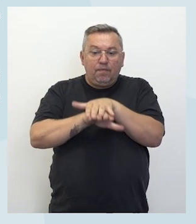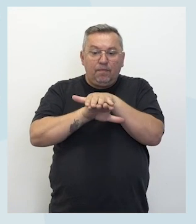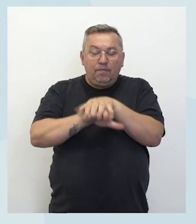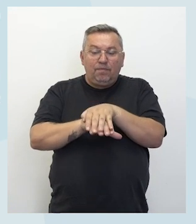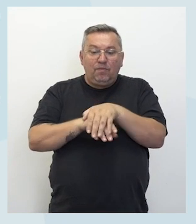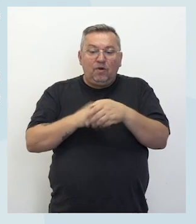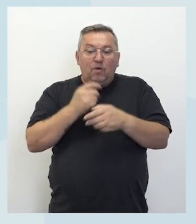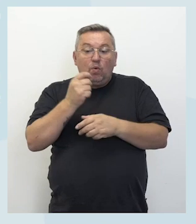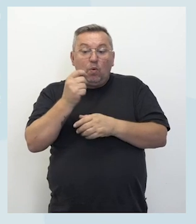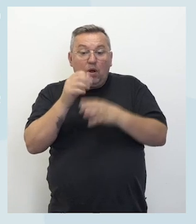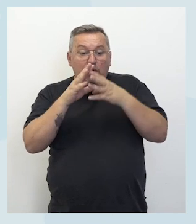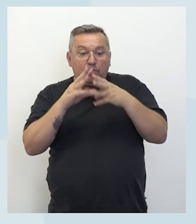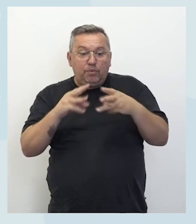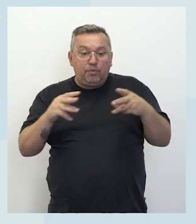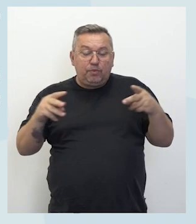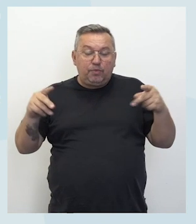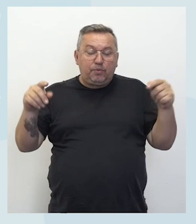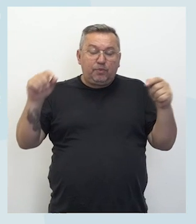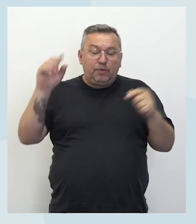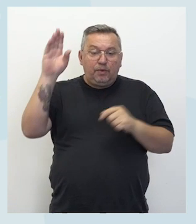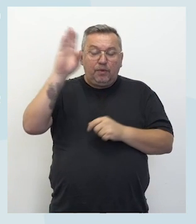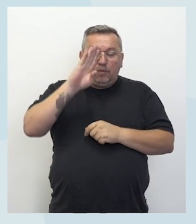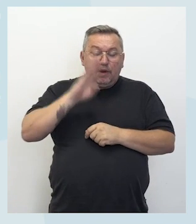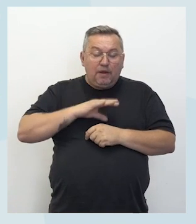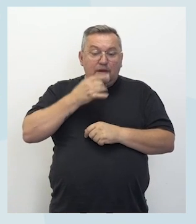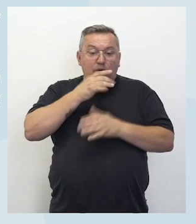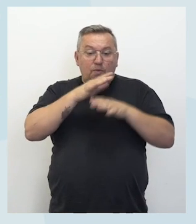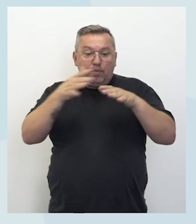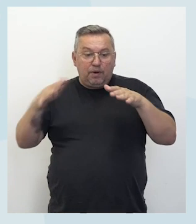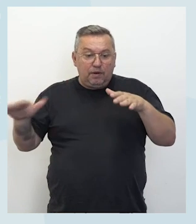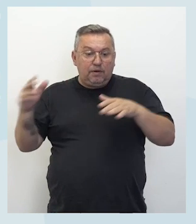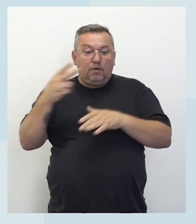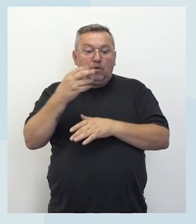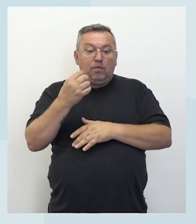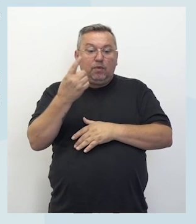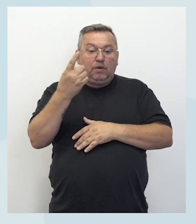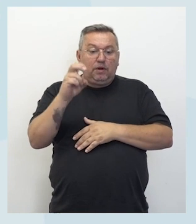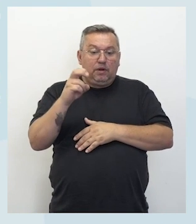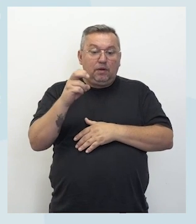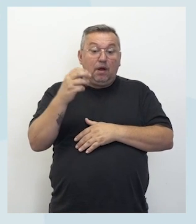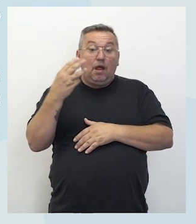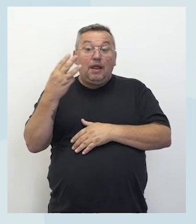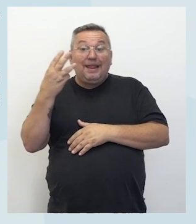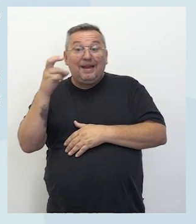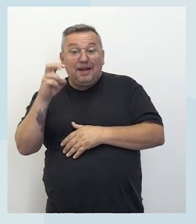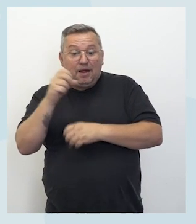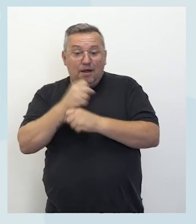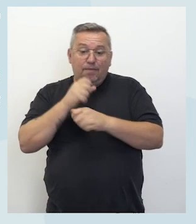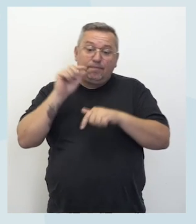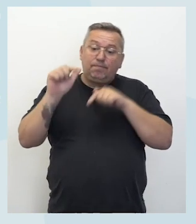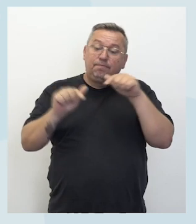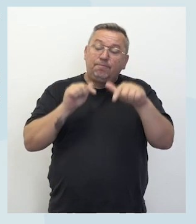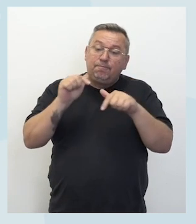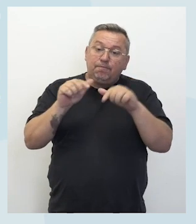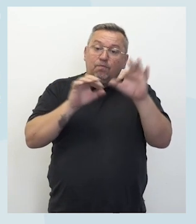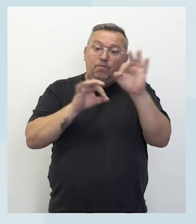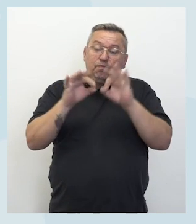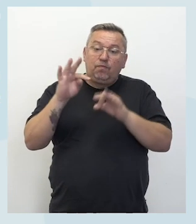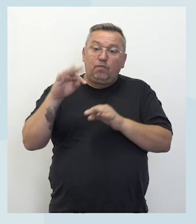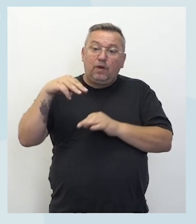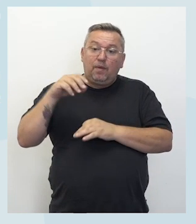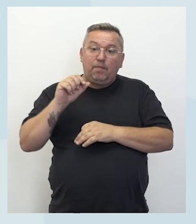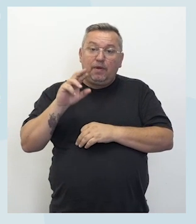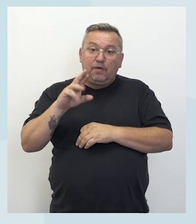que estão ameaçadas de extinção no litoral brasileiro. Em 2015, após 35 anos de trabalho, o projeto Tamar já